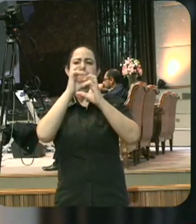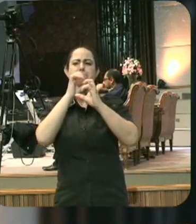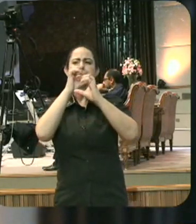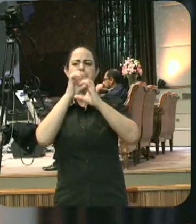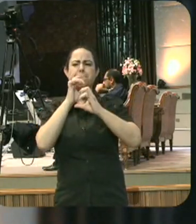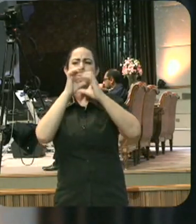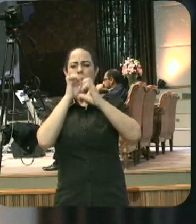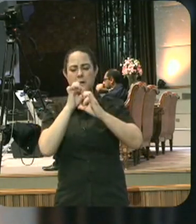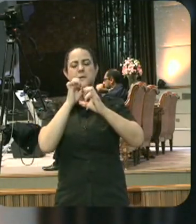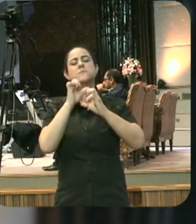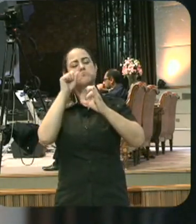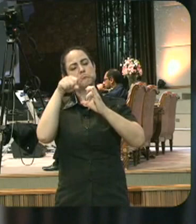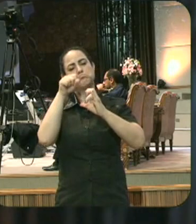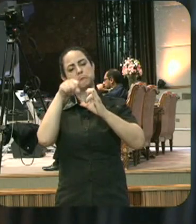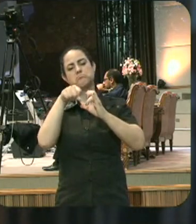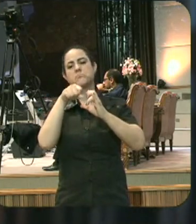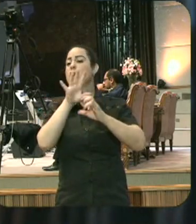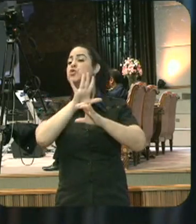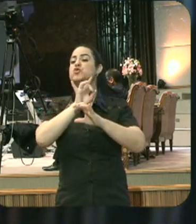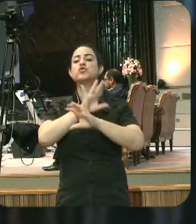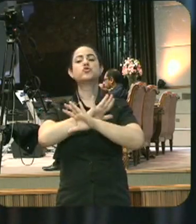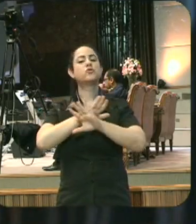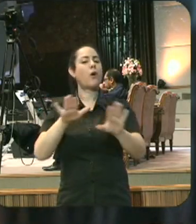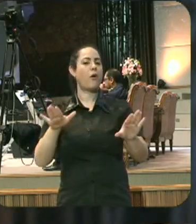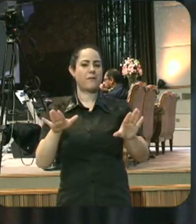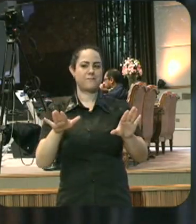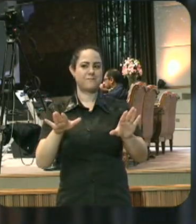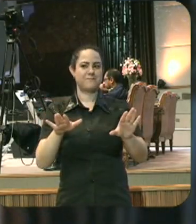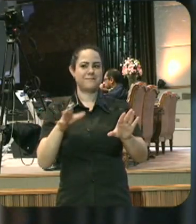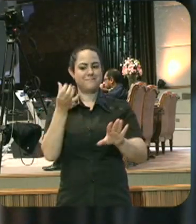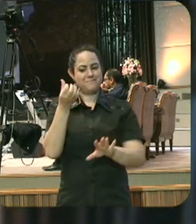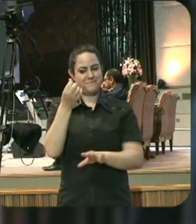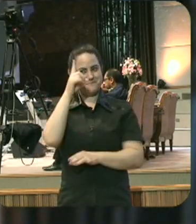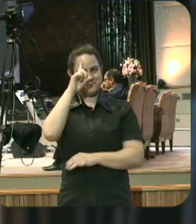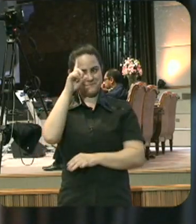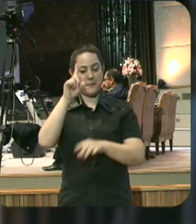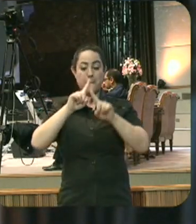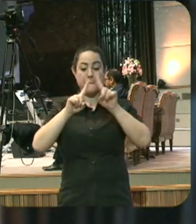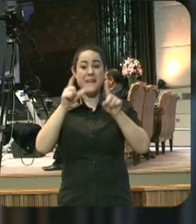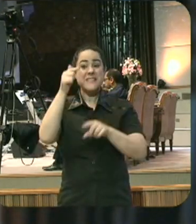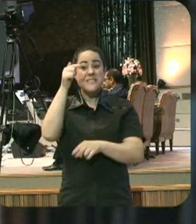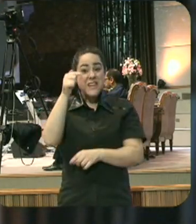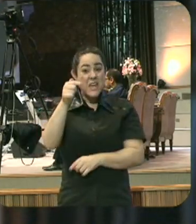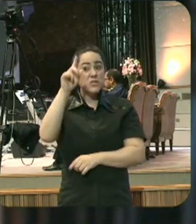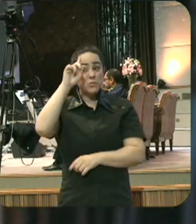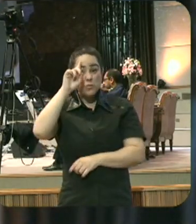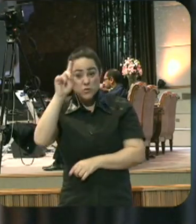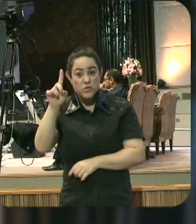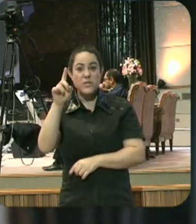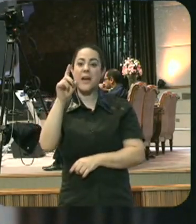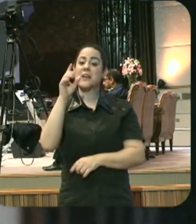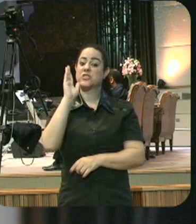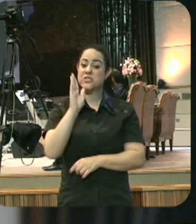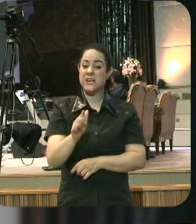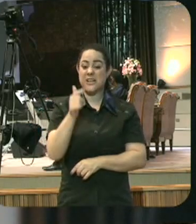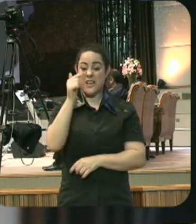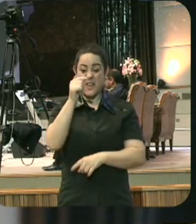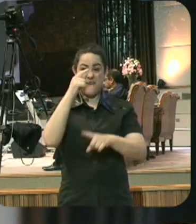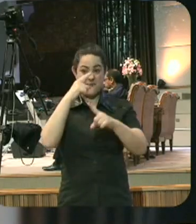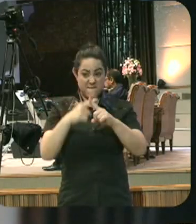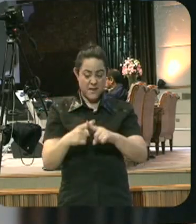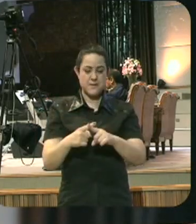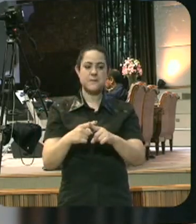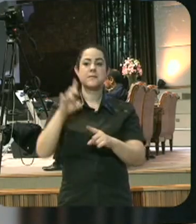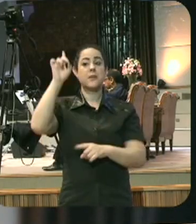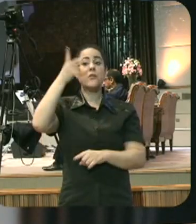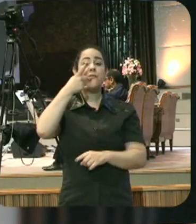suas cornetas. E era só isso que acontecia. Mas nessa 7ª vez do 7º dia, Deus disse: não, vocês